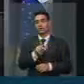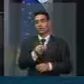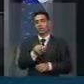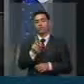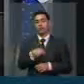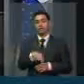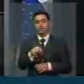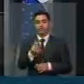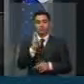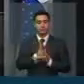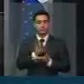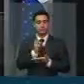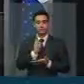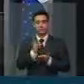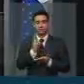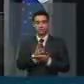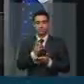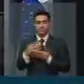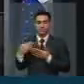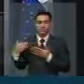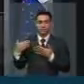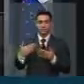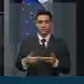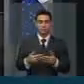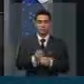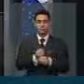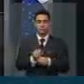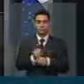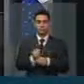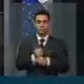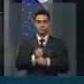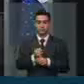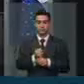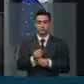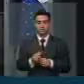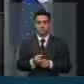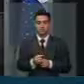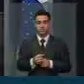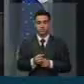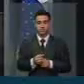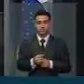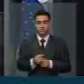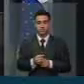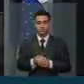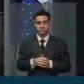sido a constante ao longo da nossa trajetória histórica. Muito obrigado, senhor presidente.